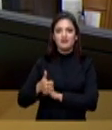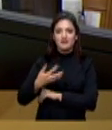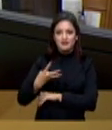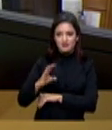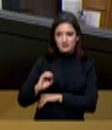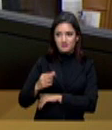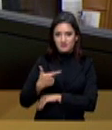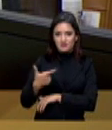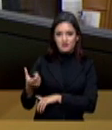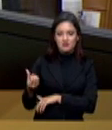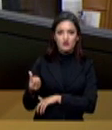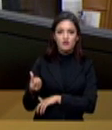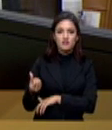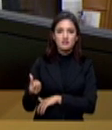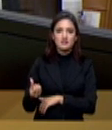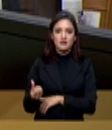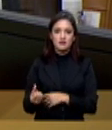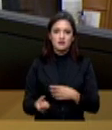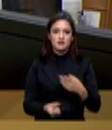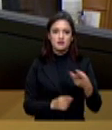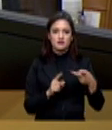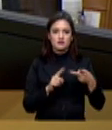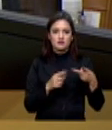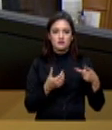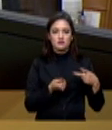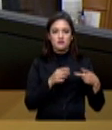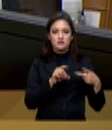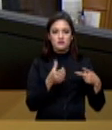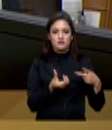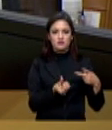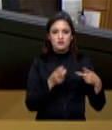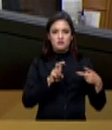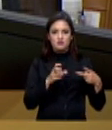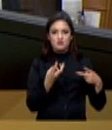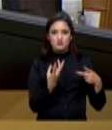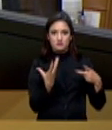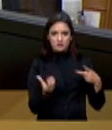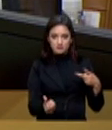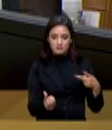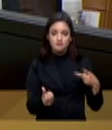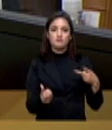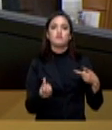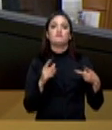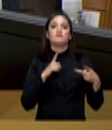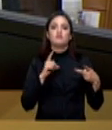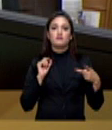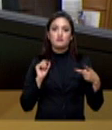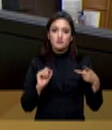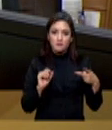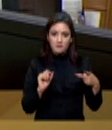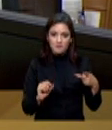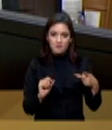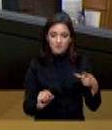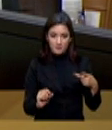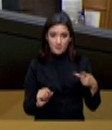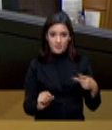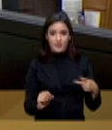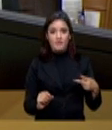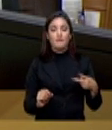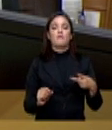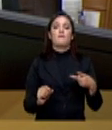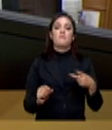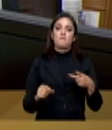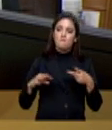1406 Adi 6536 ajuizada em Face da integralidade da Lei